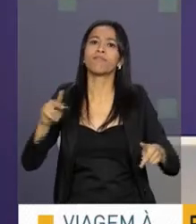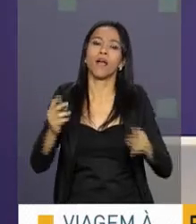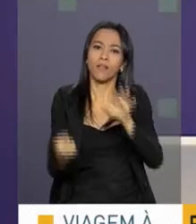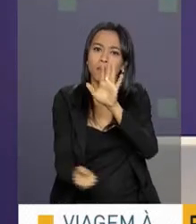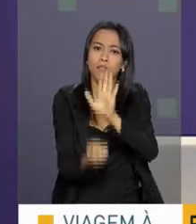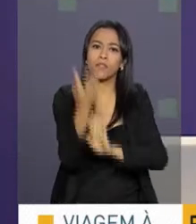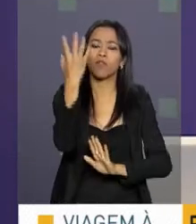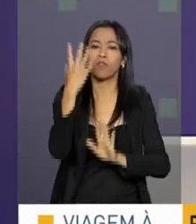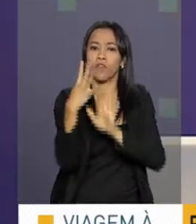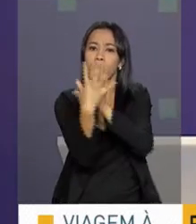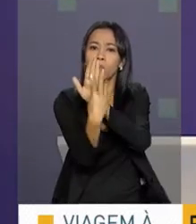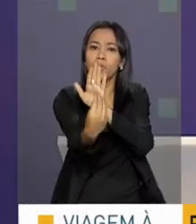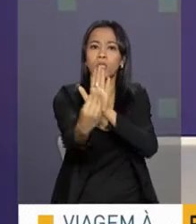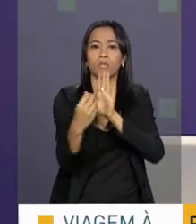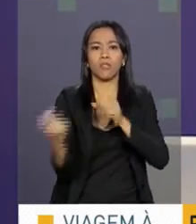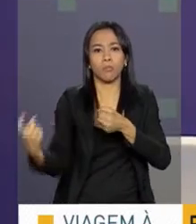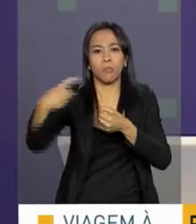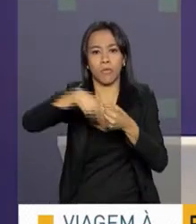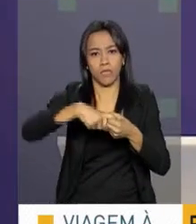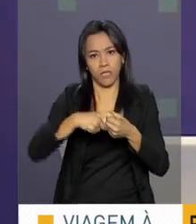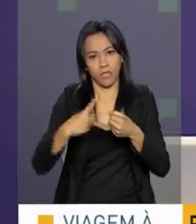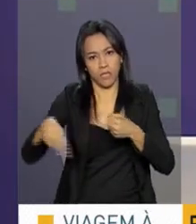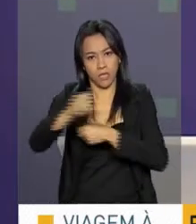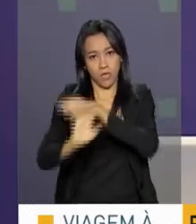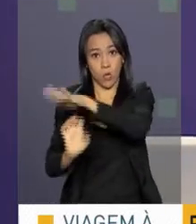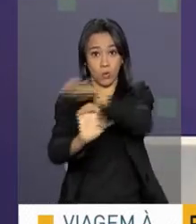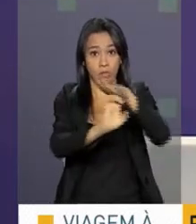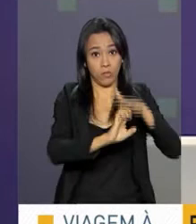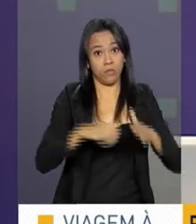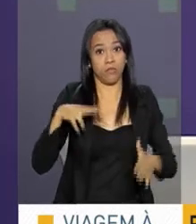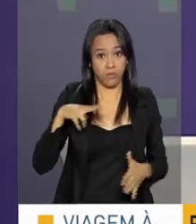setor privado para o desenvolvimento da infraestrutura.